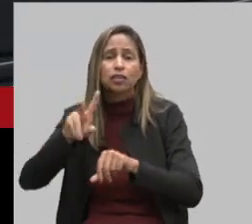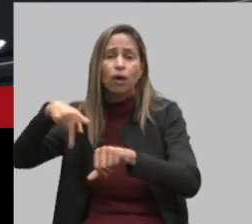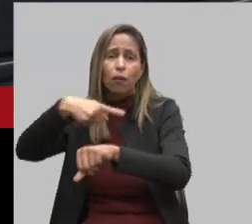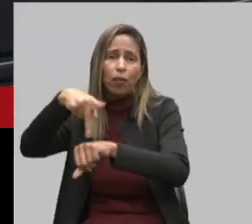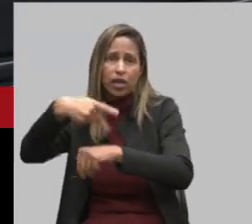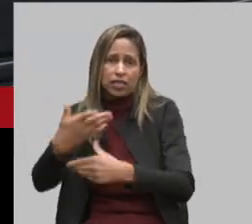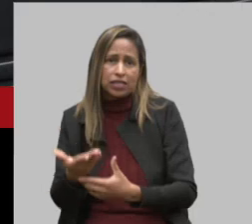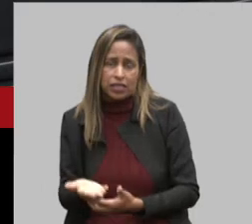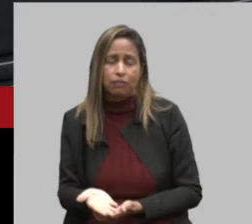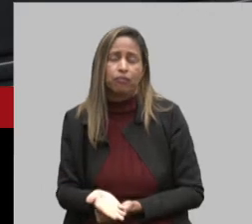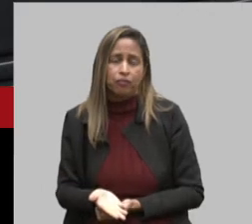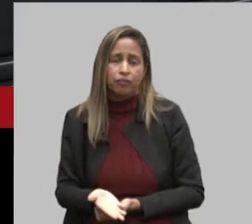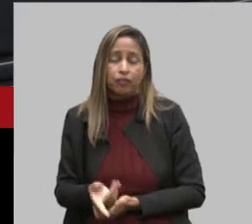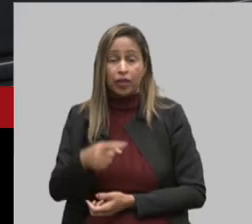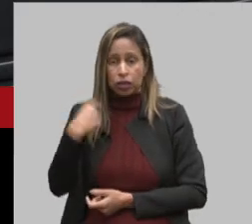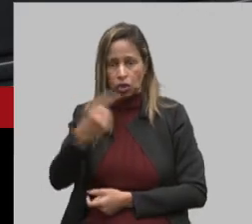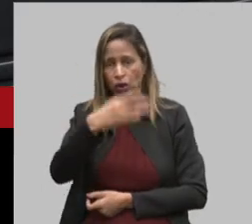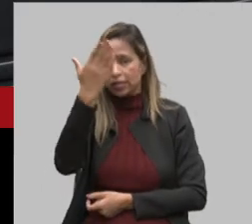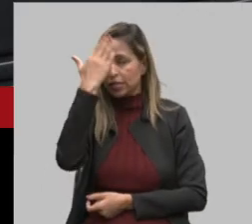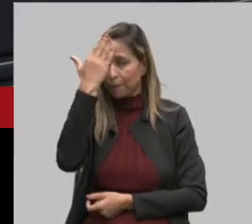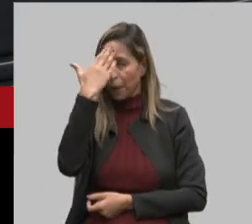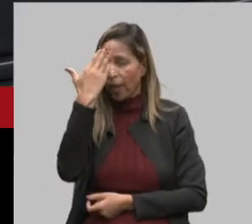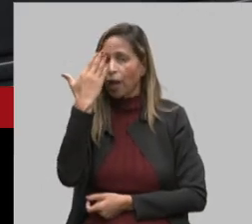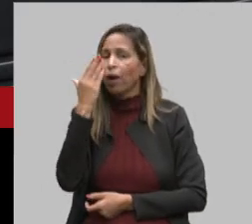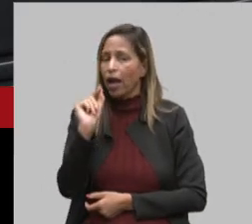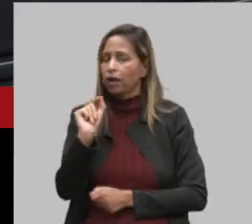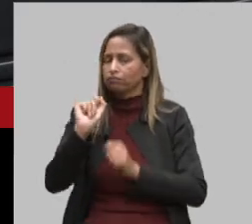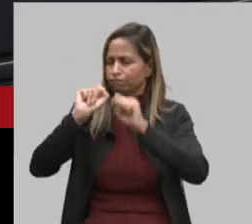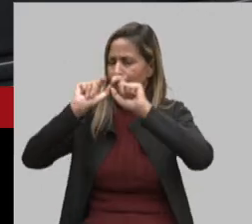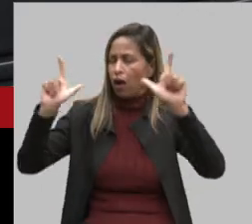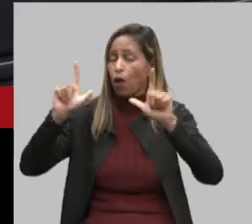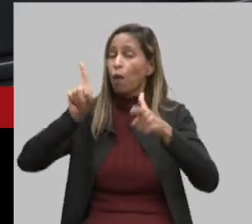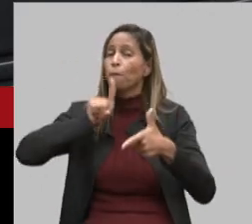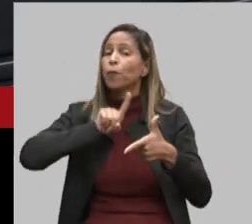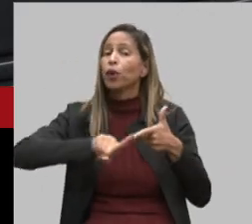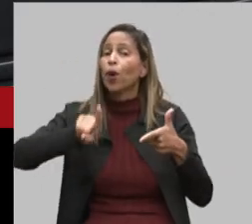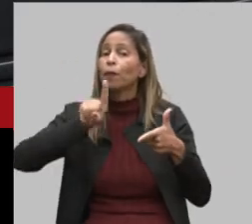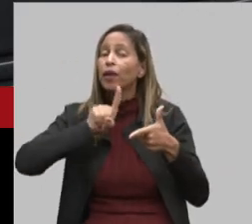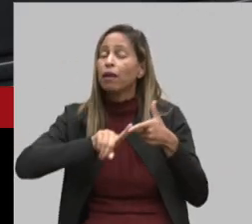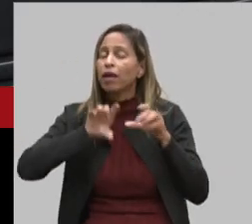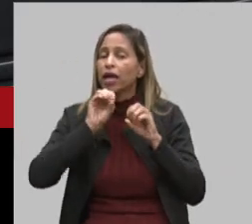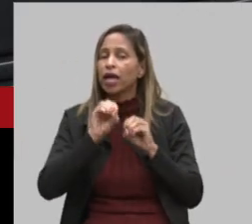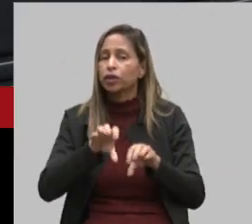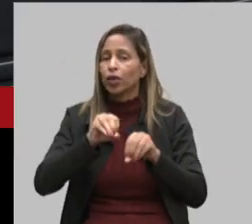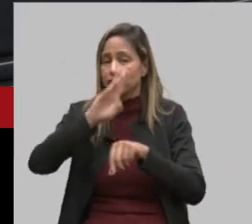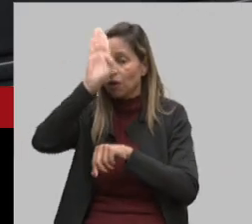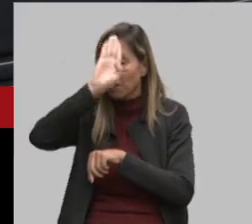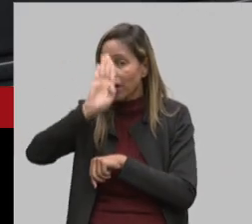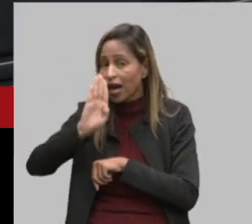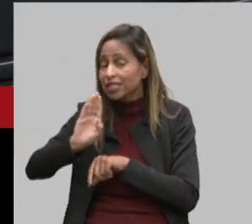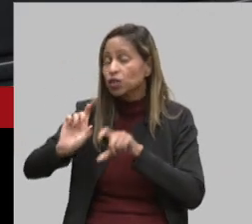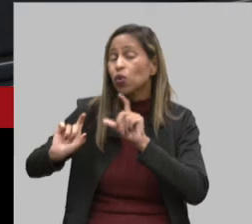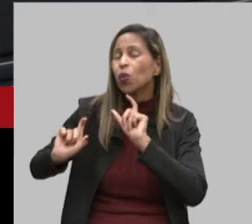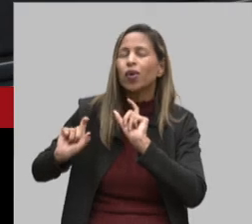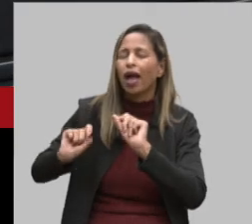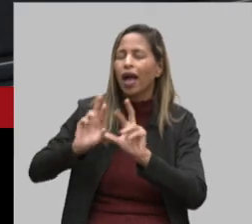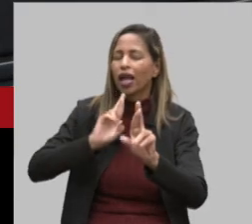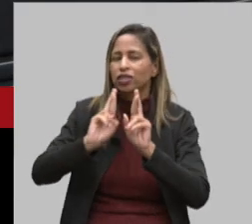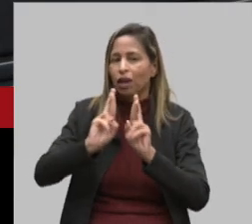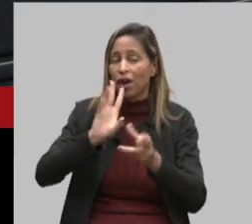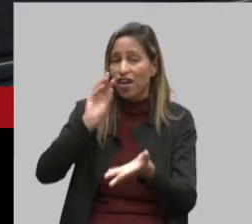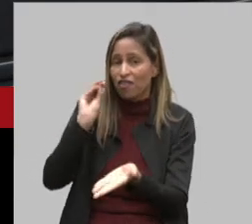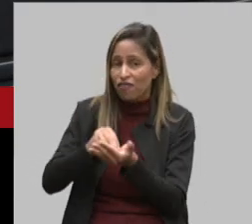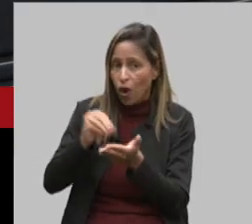eh nós sabemos que é muito claro que o problema Educacional do Brasil está relacionado a falta de